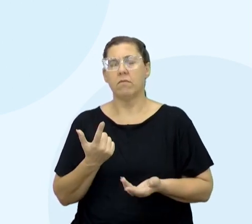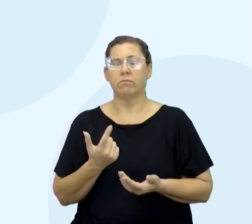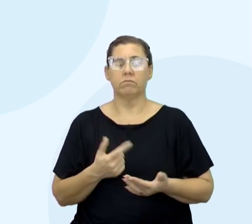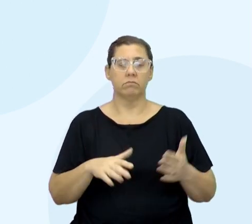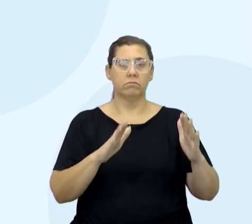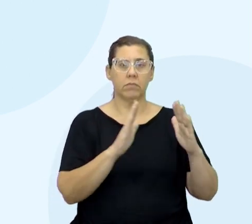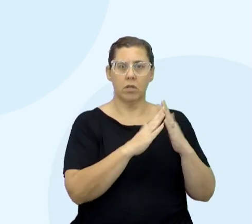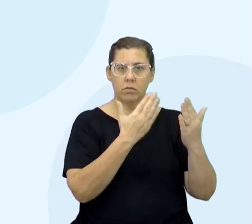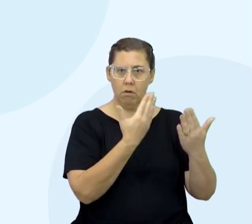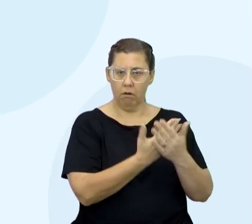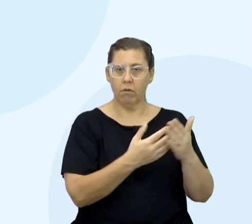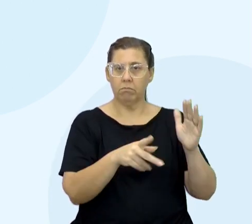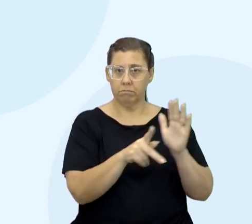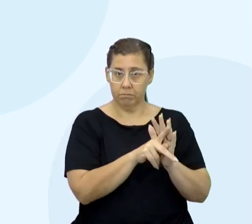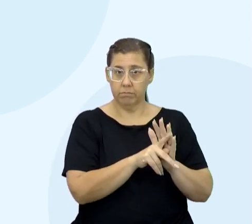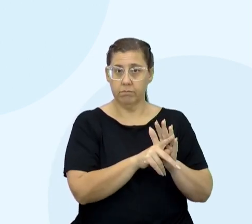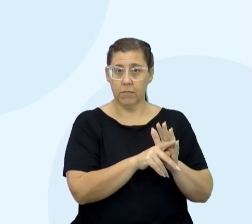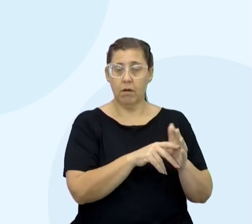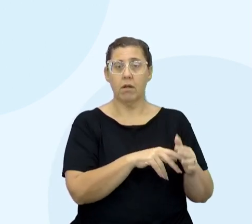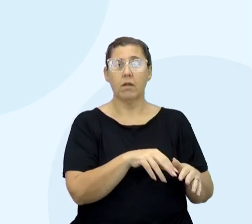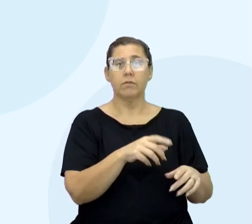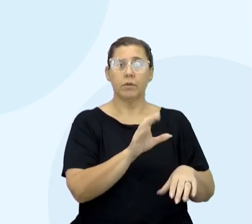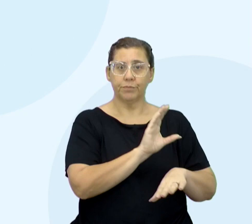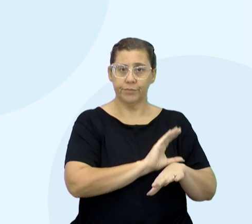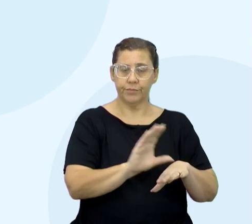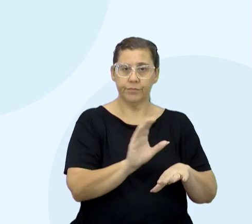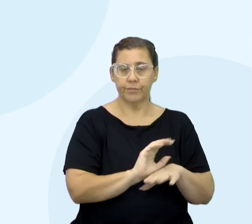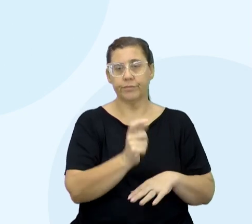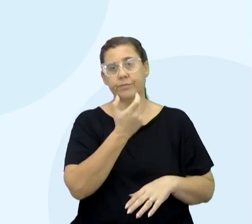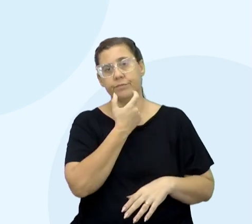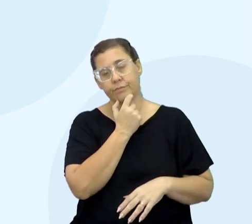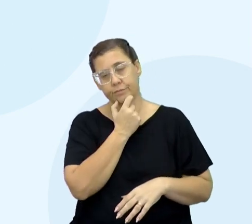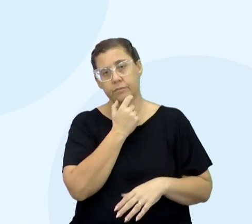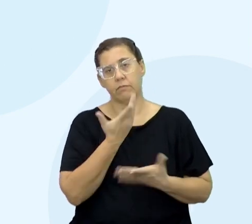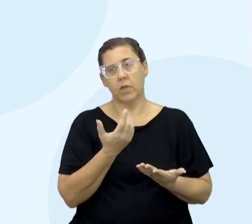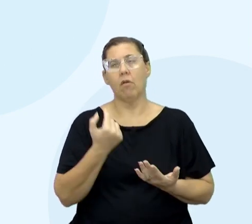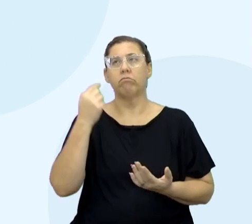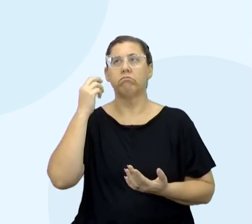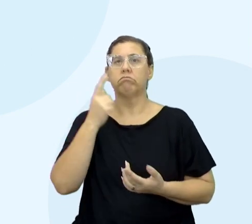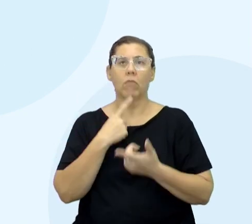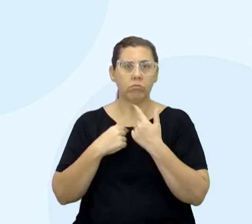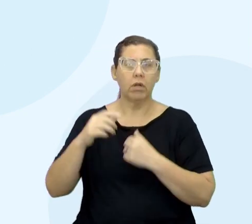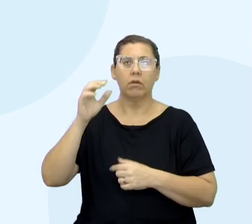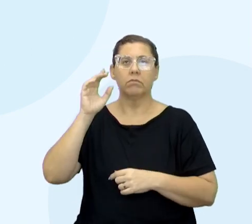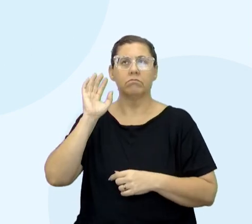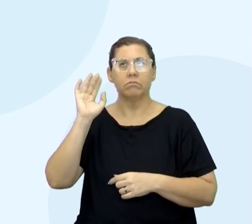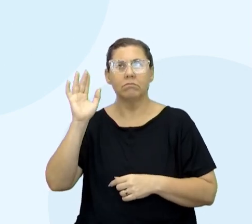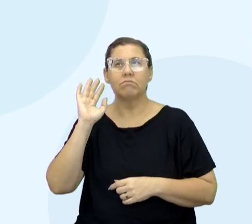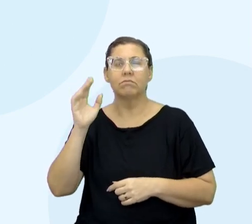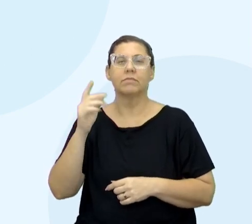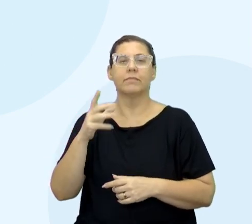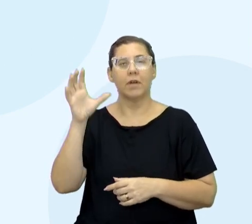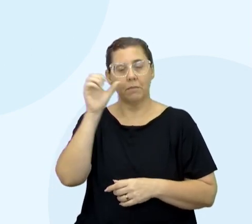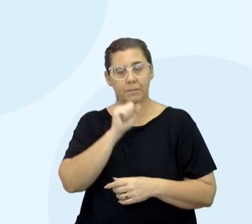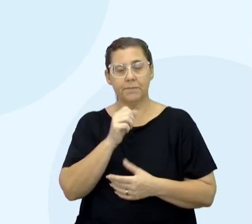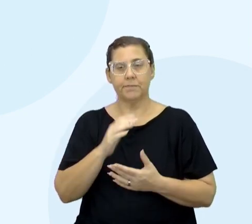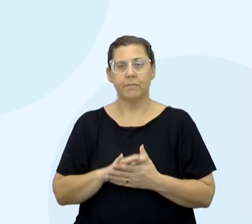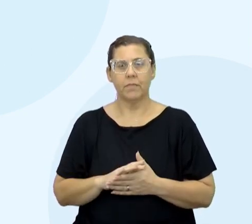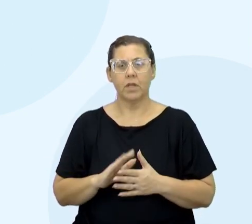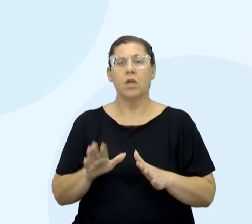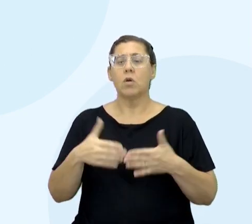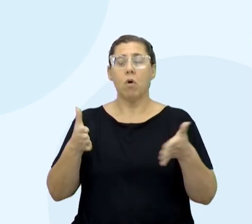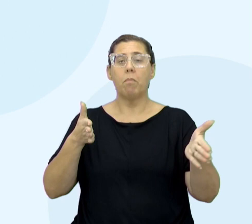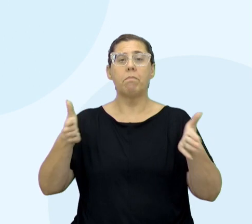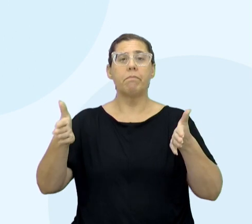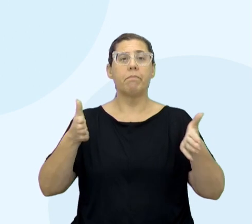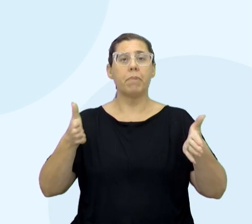escola de inglês. Então, o meu sonho é aprender a falar inglês, eu vou entrar numa escola de inglês. E qual que é o